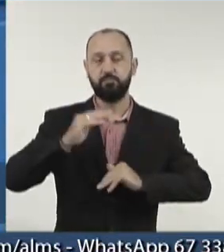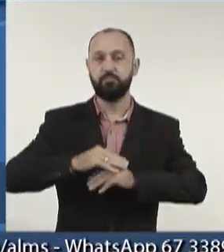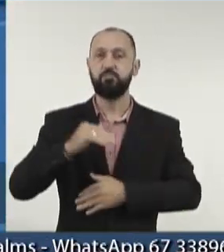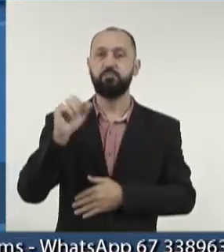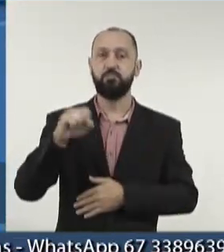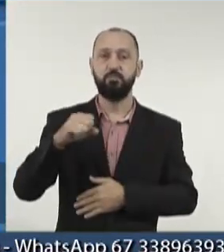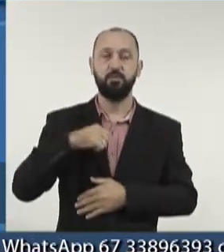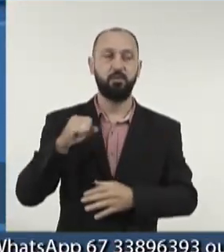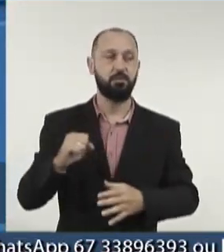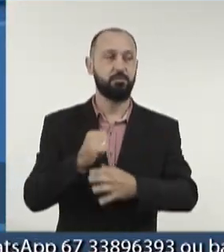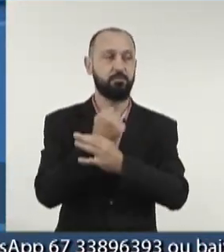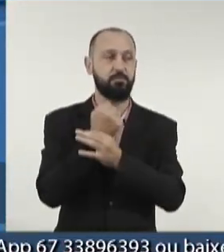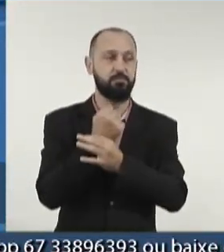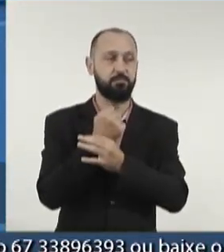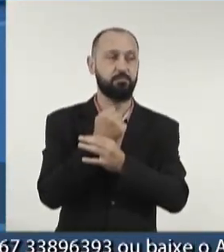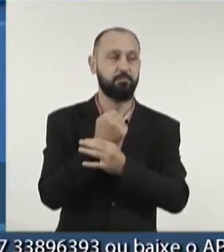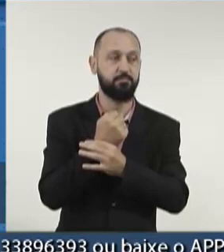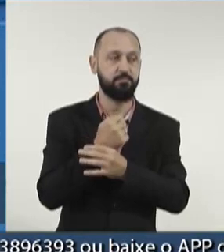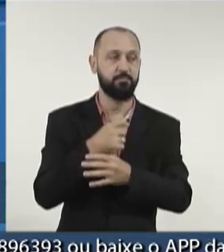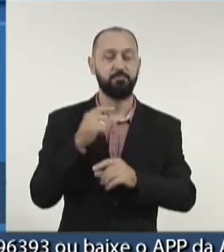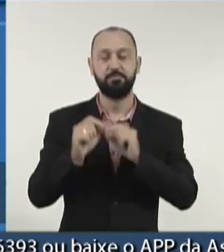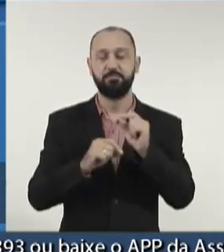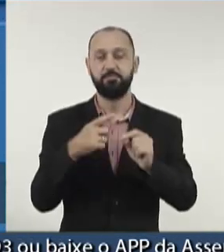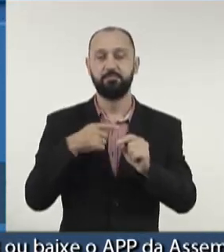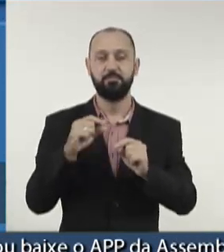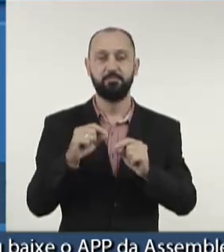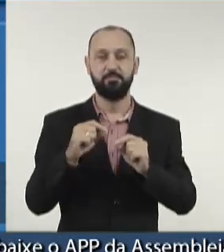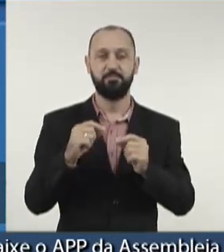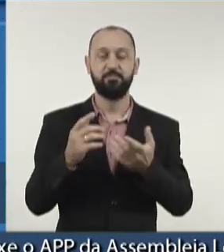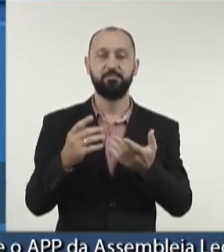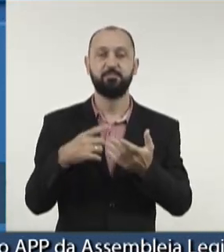servidoras, garantindo que em todos os municípios os prefeitos